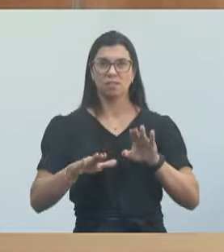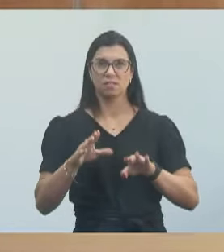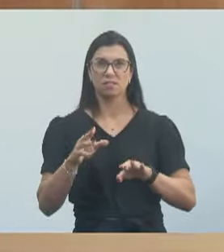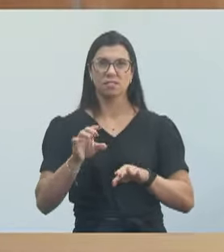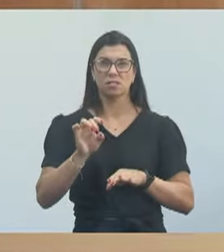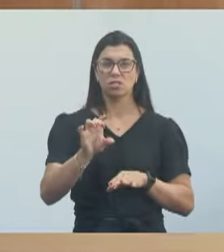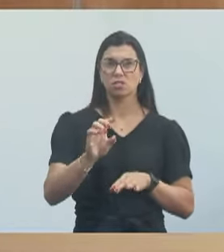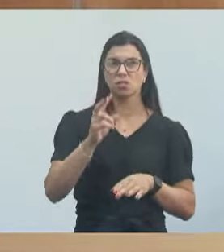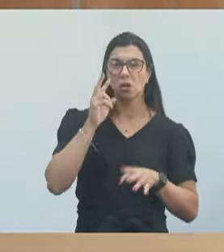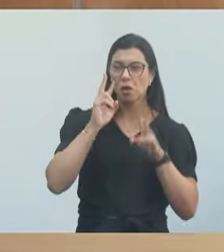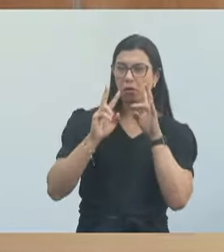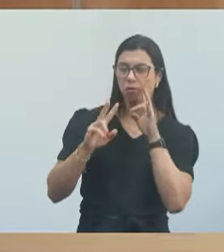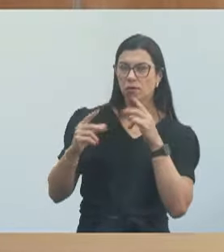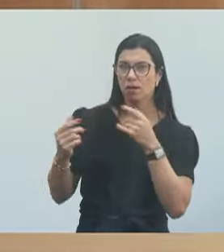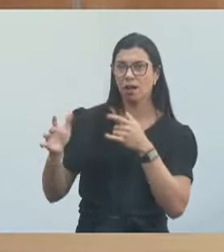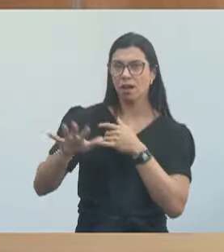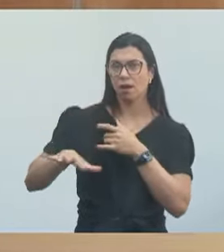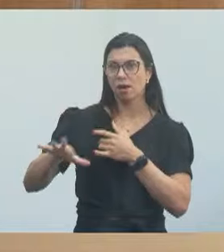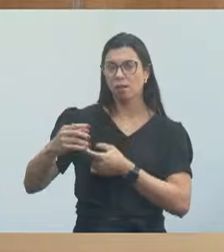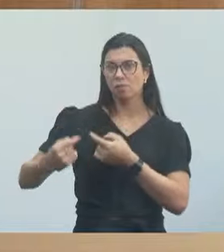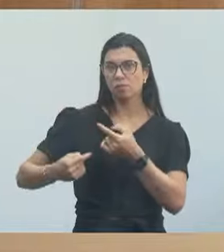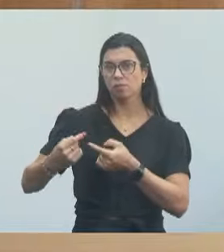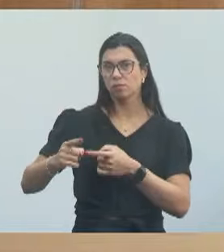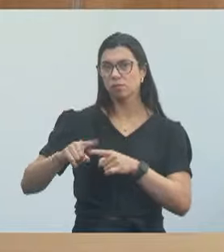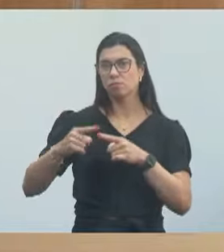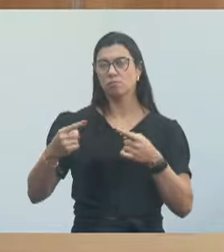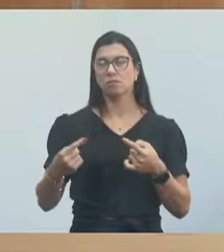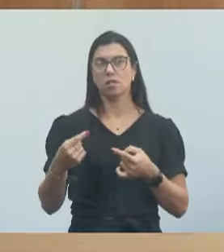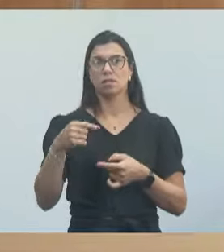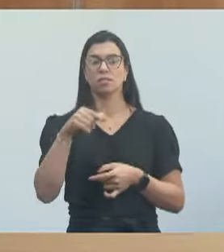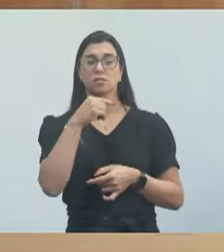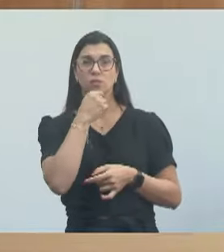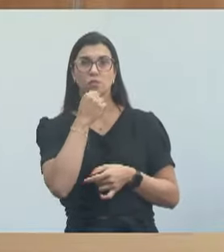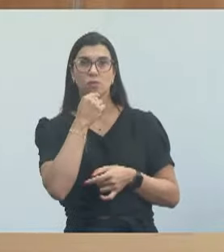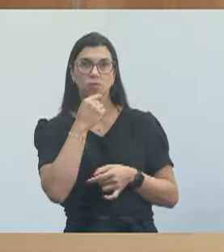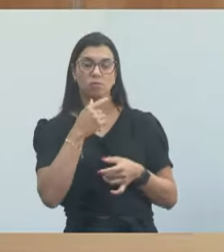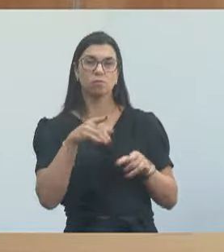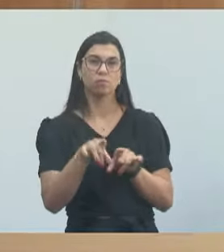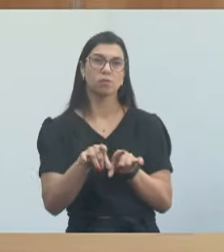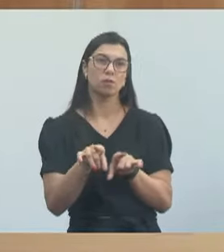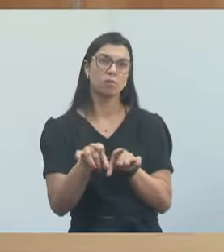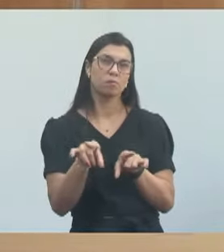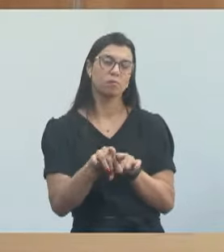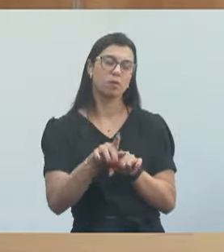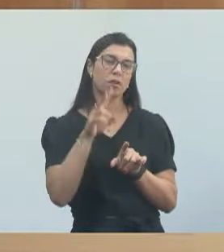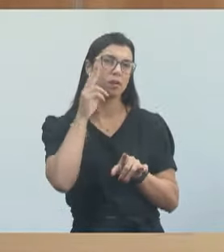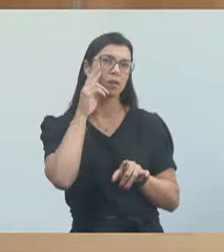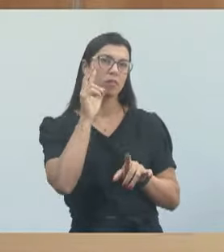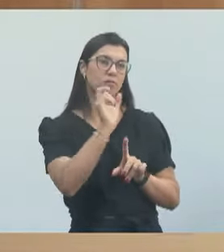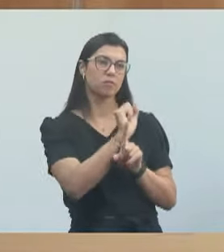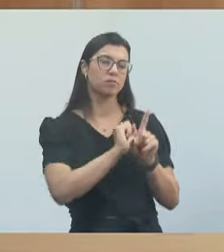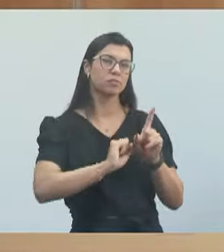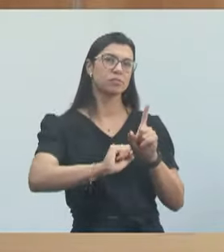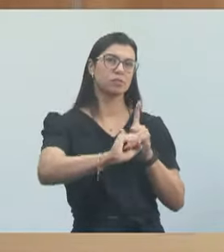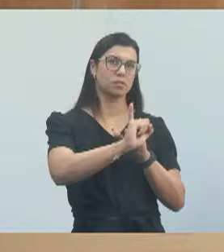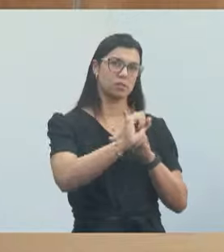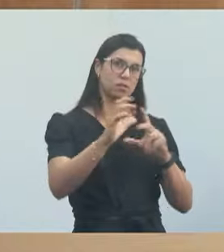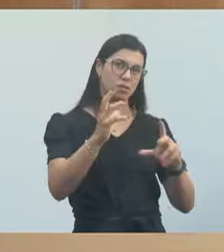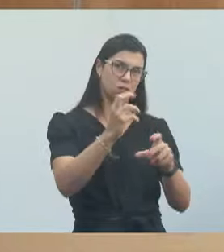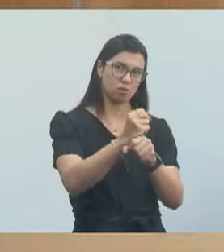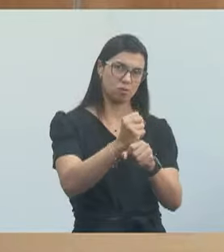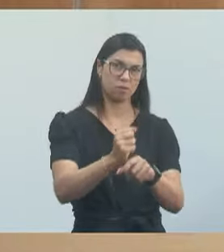lado político e dessa vez você olhou para o lado comunidade e sociedade e cidade como